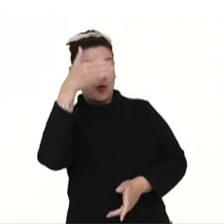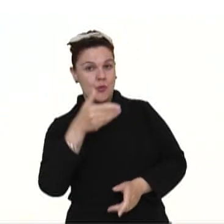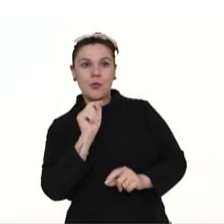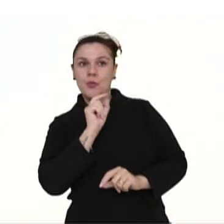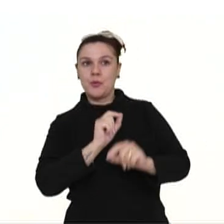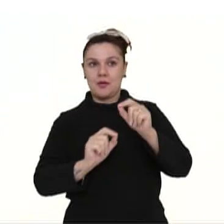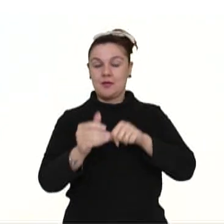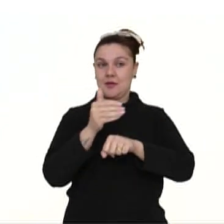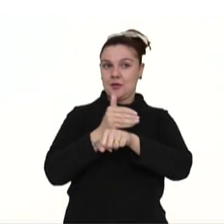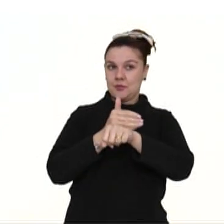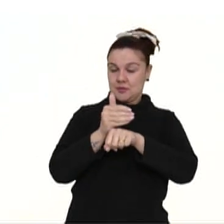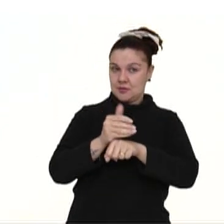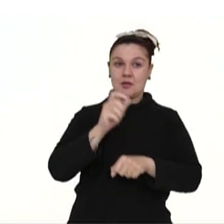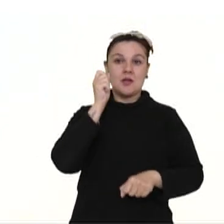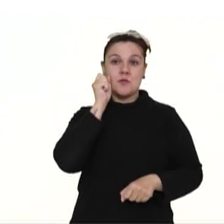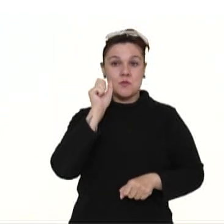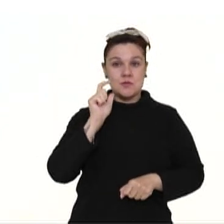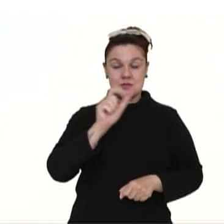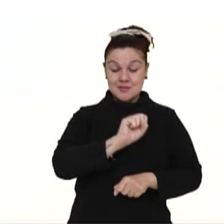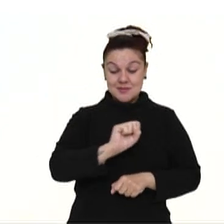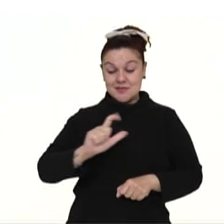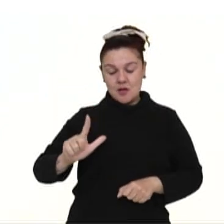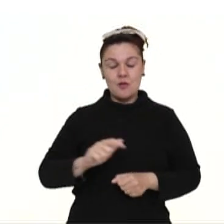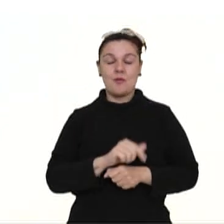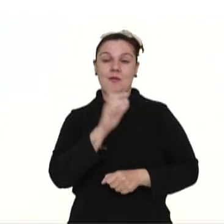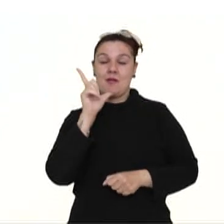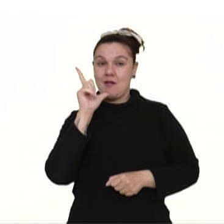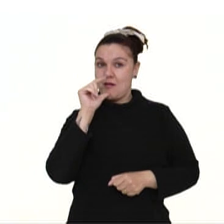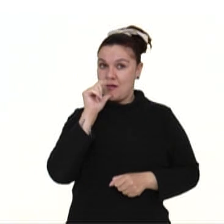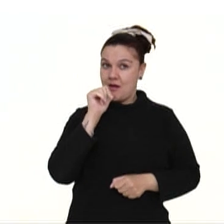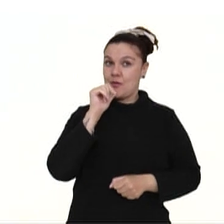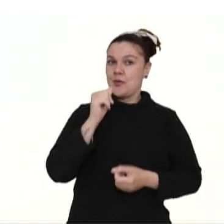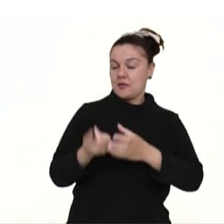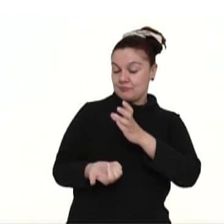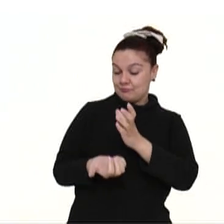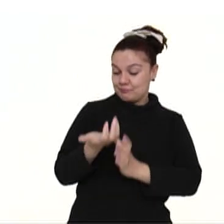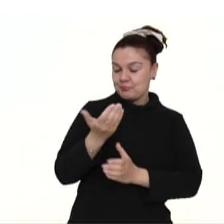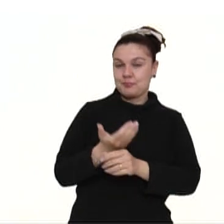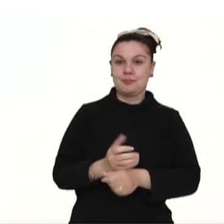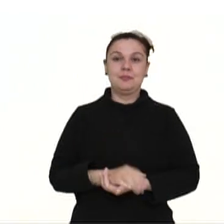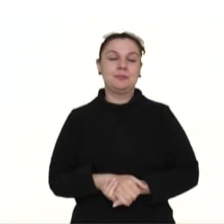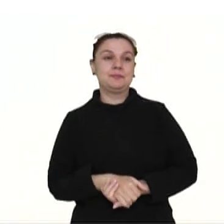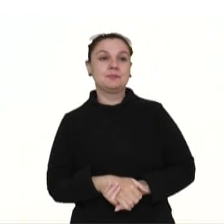um pão são trigo, sal, água e fermento,